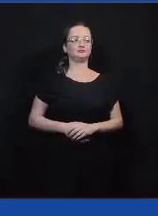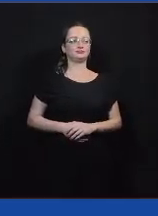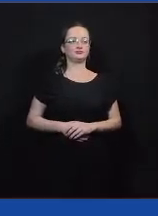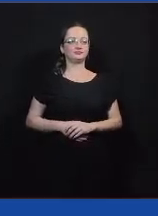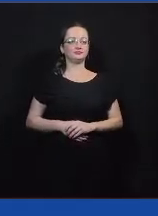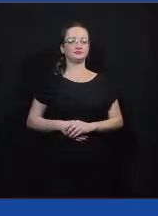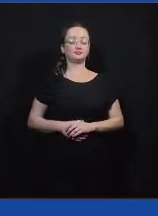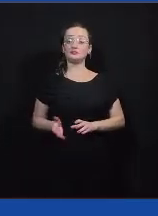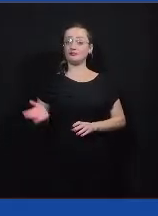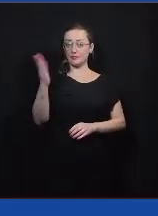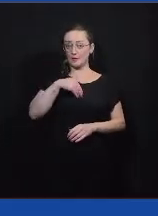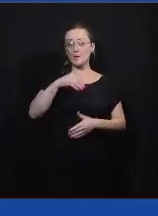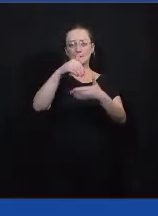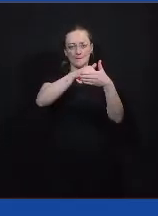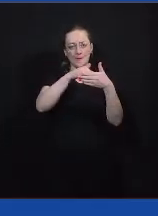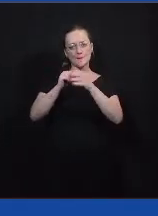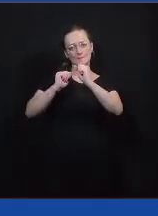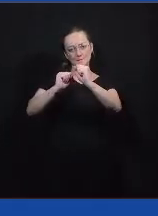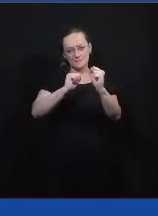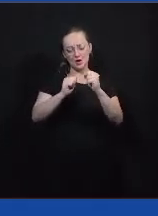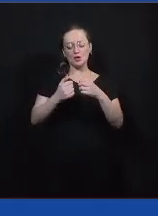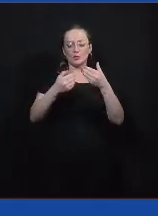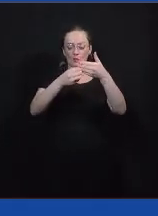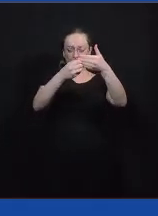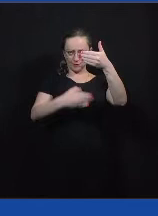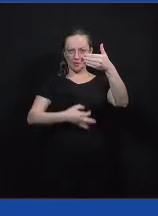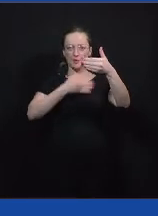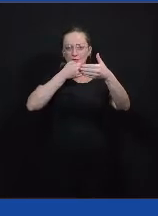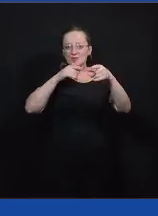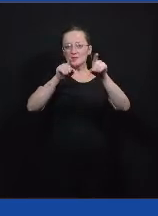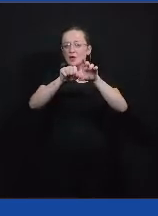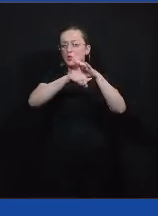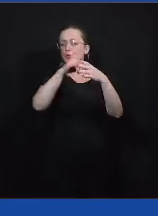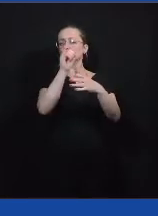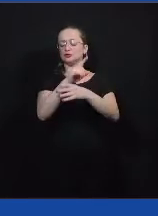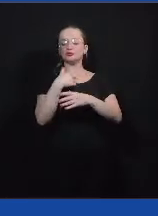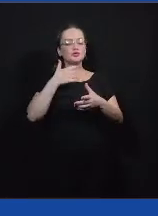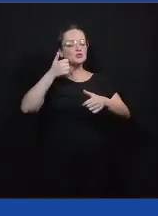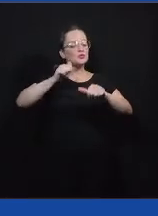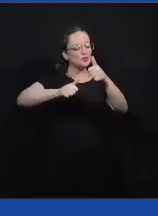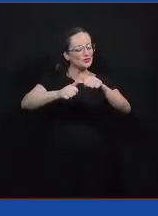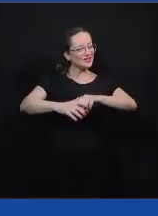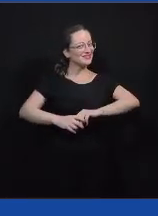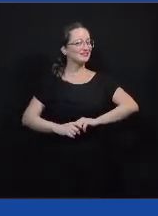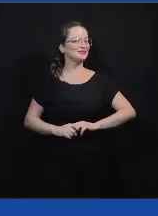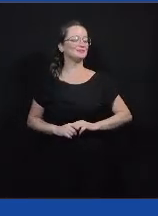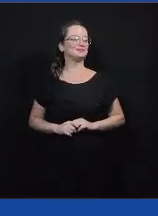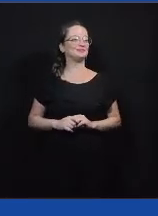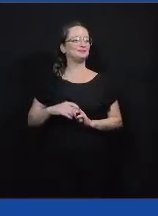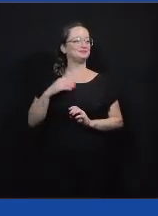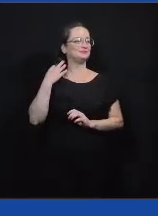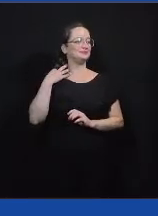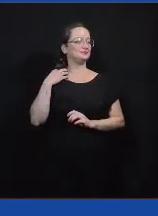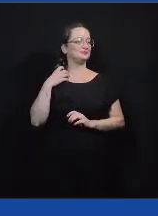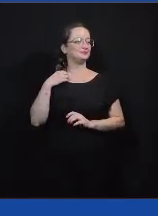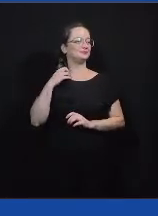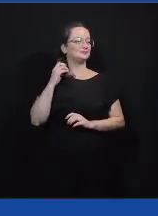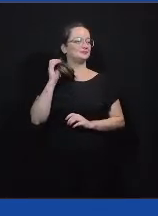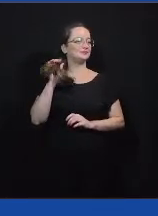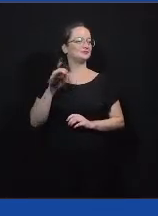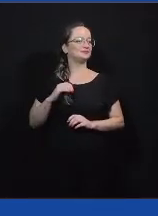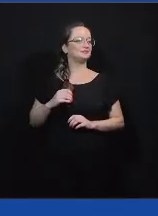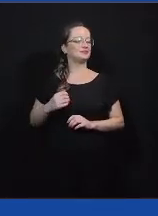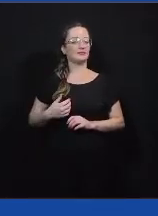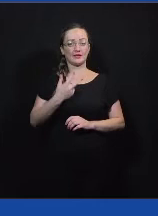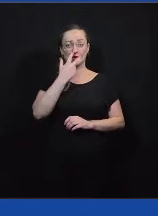Olá pessoal podem colocar as opiniões para o chat também aqui no YouTube que a gente tá conferindo será que é